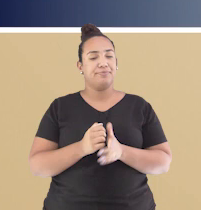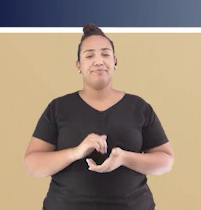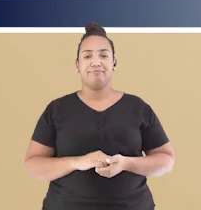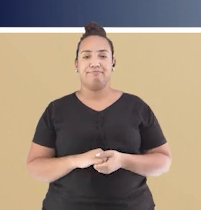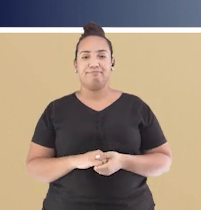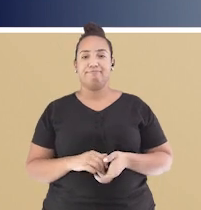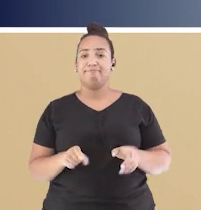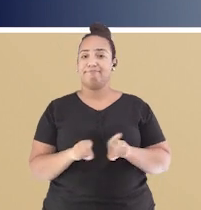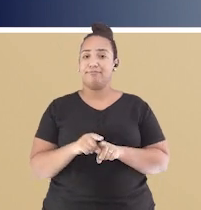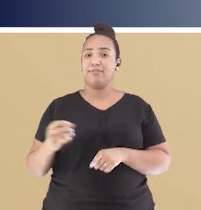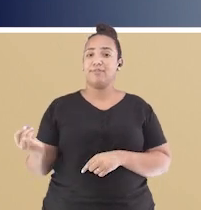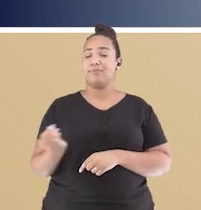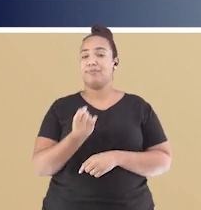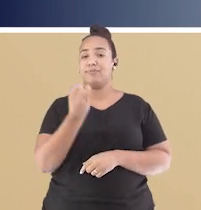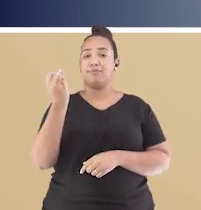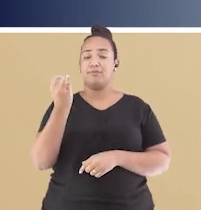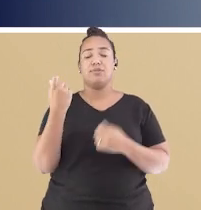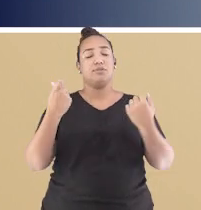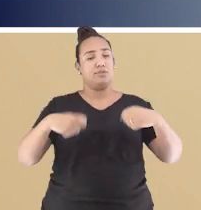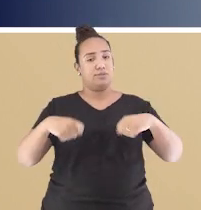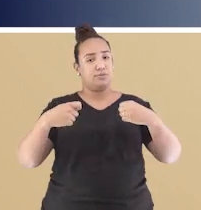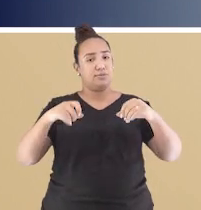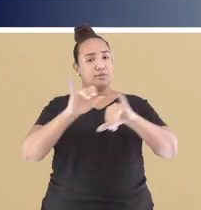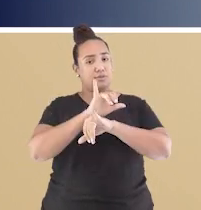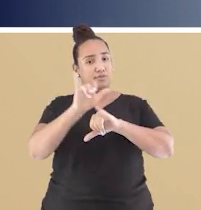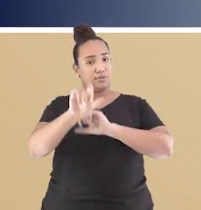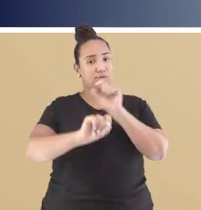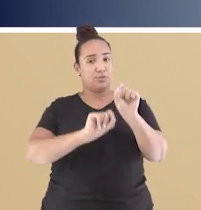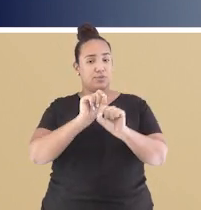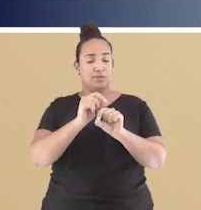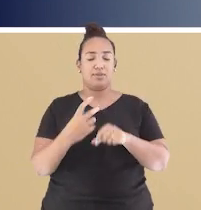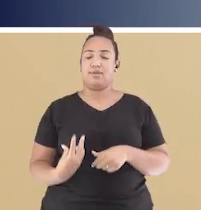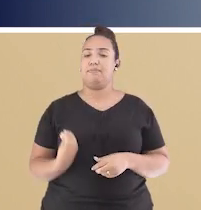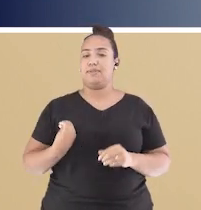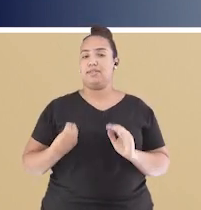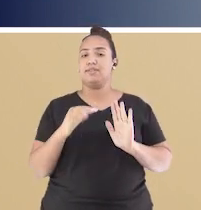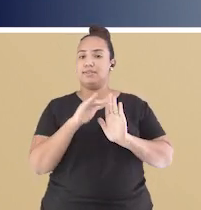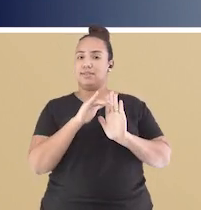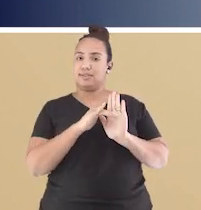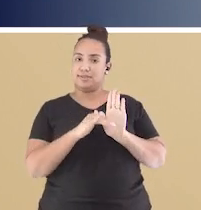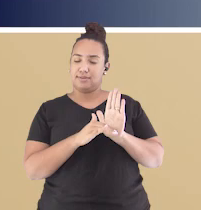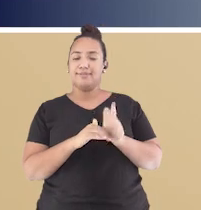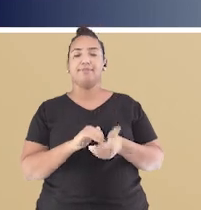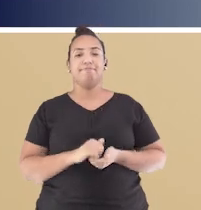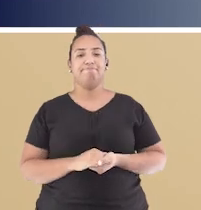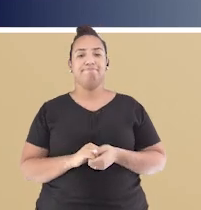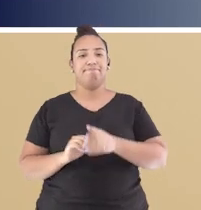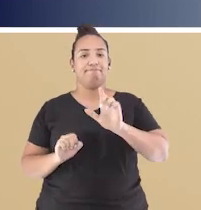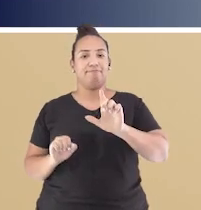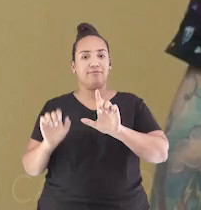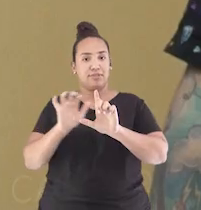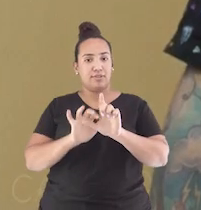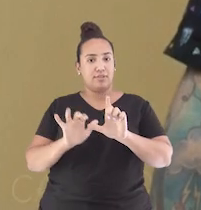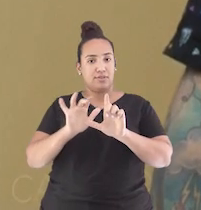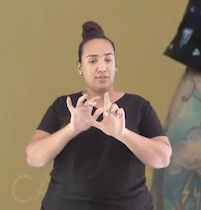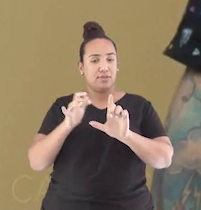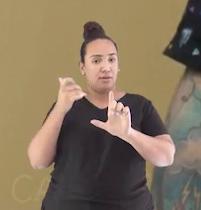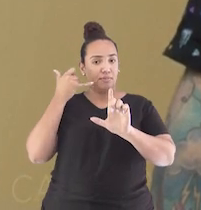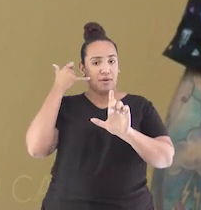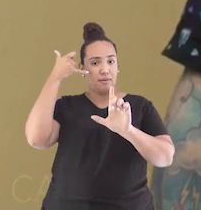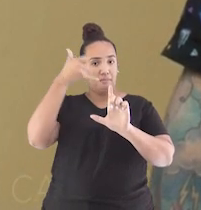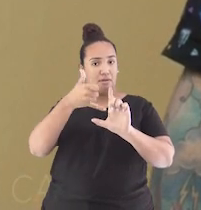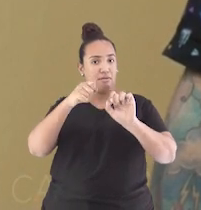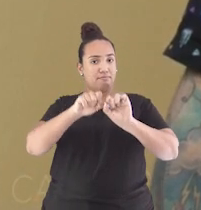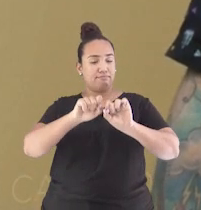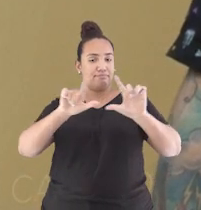estilo musical blues por meio de exemplos, contextualizando-o com os fatos históricos que foram responsáveis por seu surgimento. Outra coisa